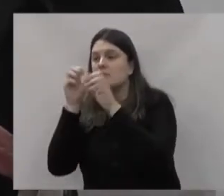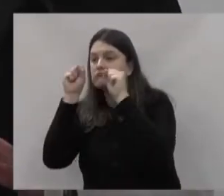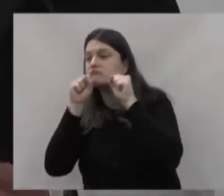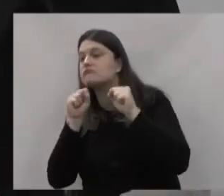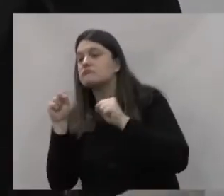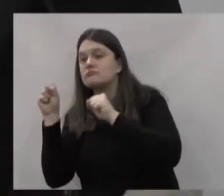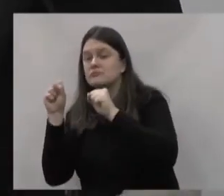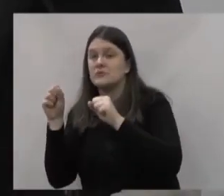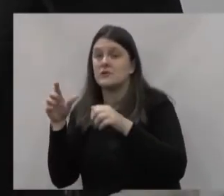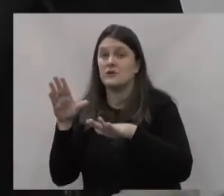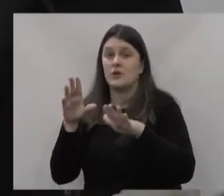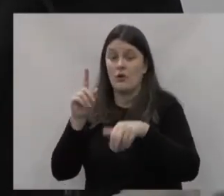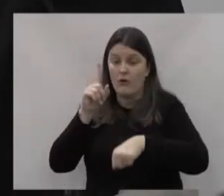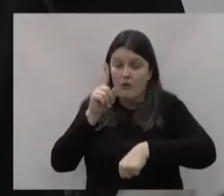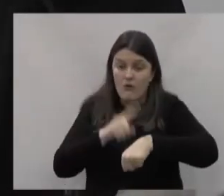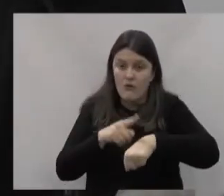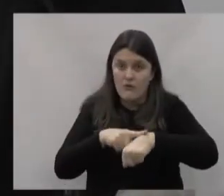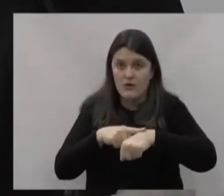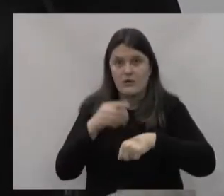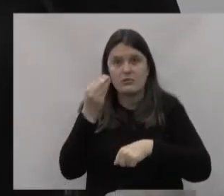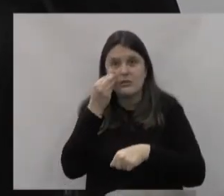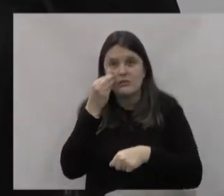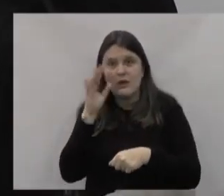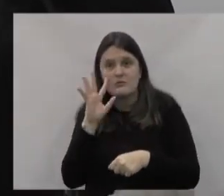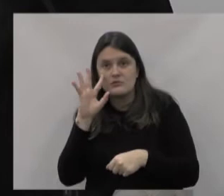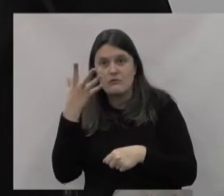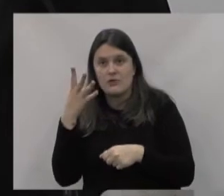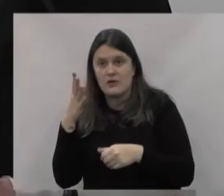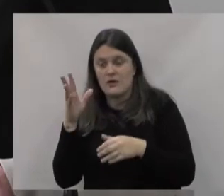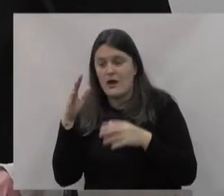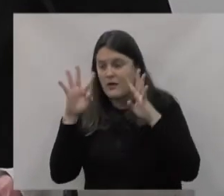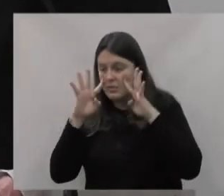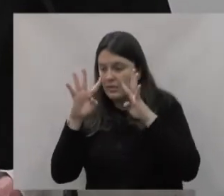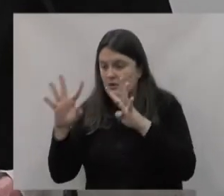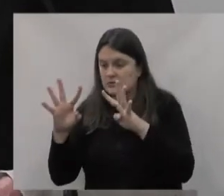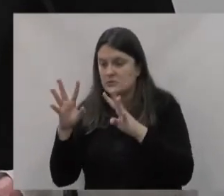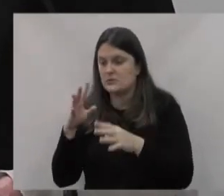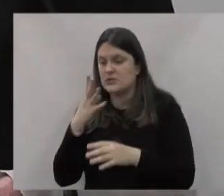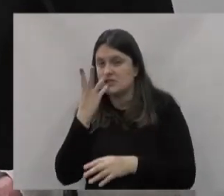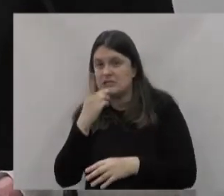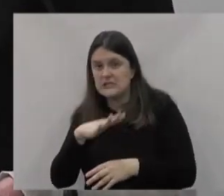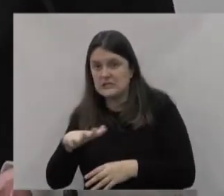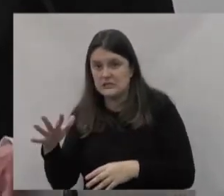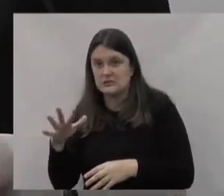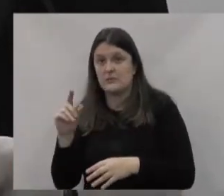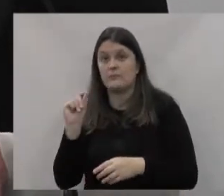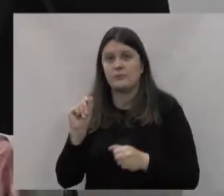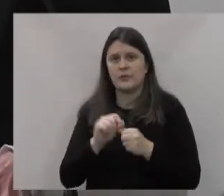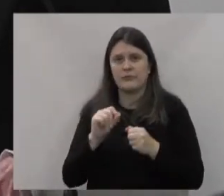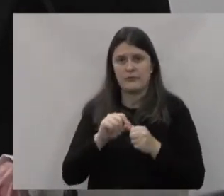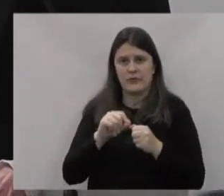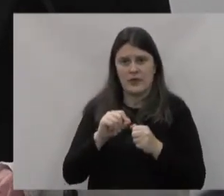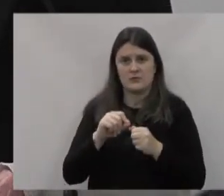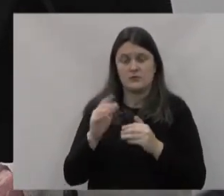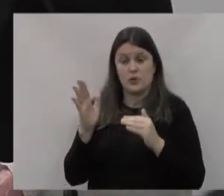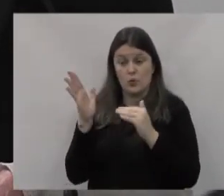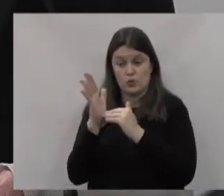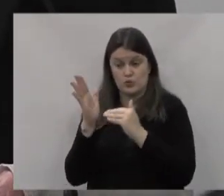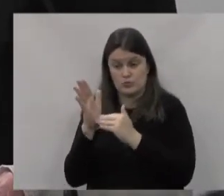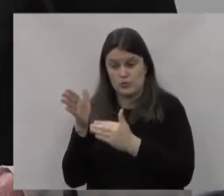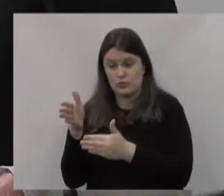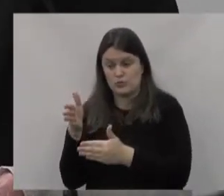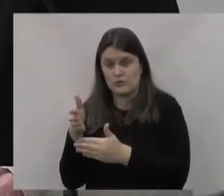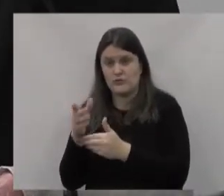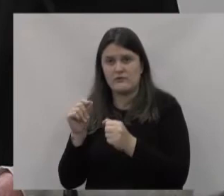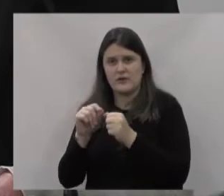assim, o que é de medida protetiva na seara da infância é tomado. O que a gente faz nesse último atendimento, nós